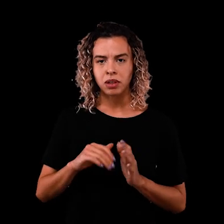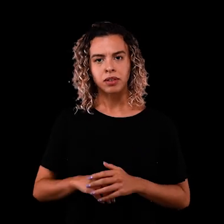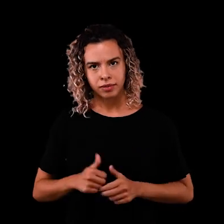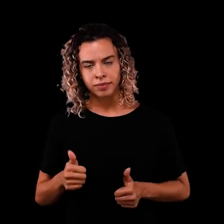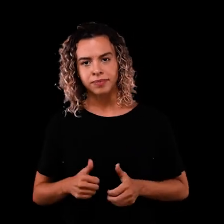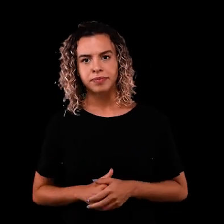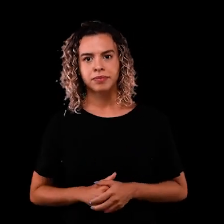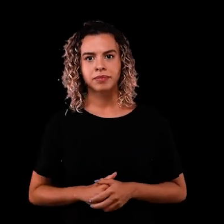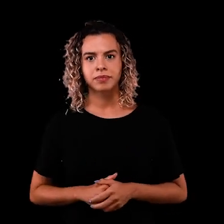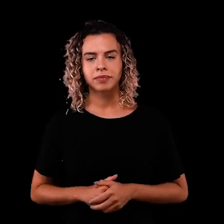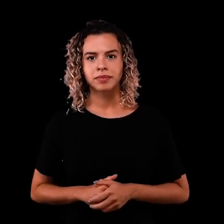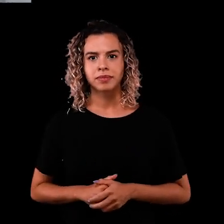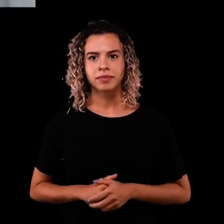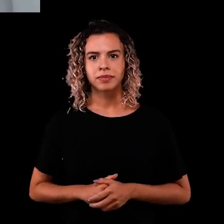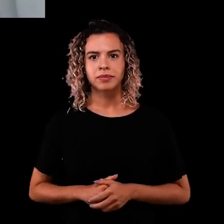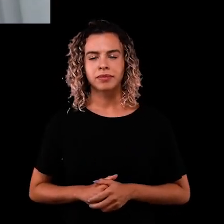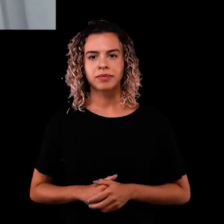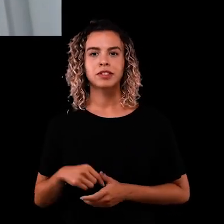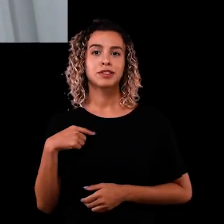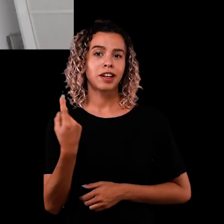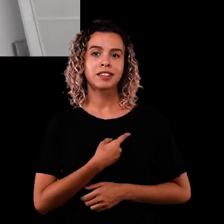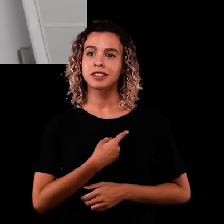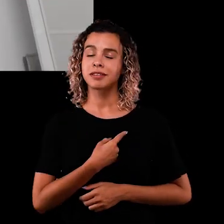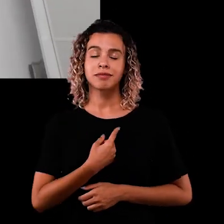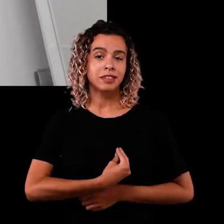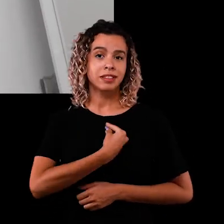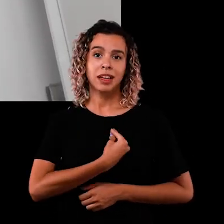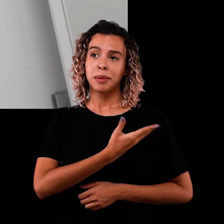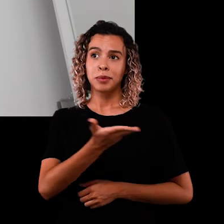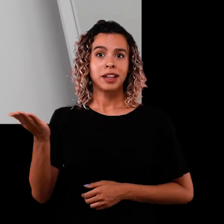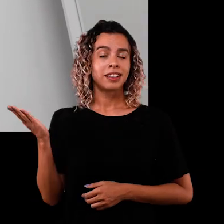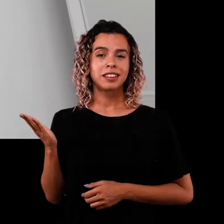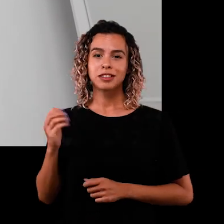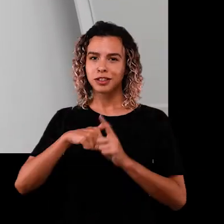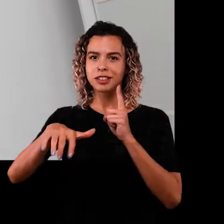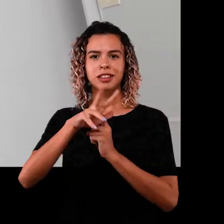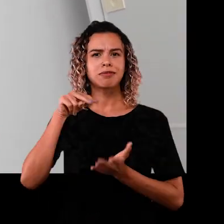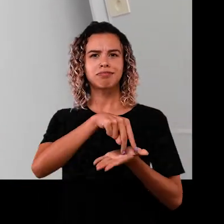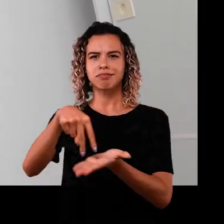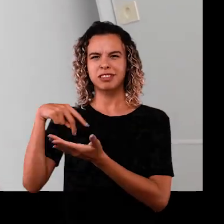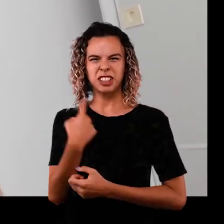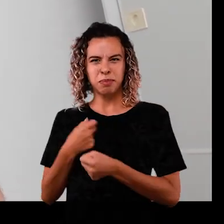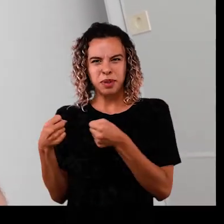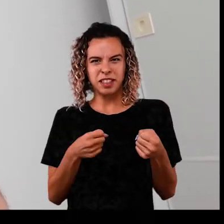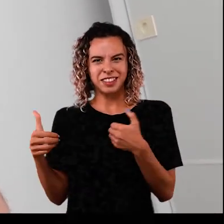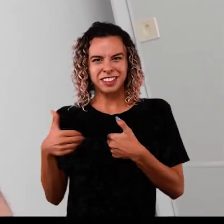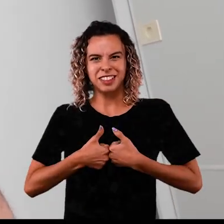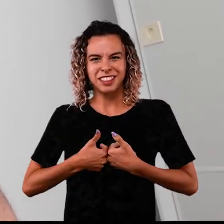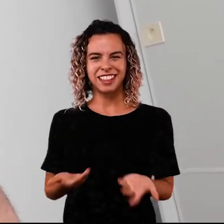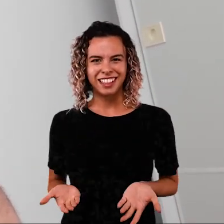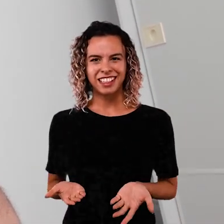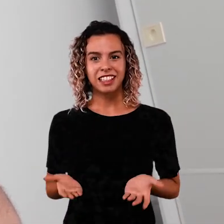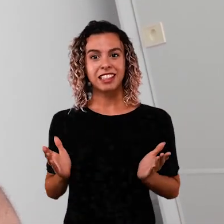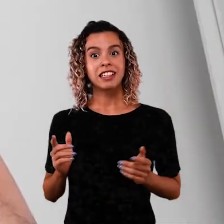balançado ou não? Vai. Fernanda olha para os lados. Poliana. Nós estamos por aí e vamos dominar a sociedade com os nossos